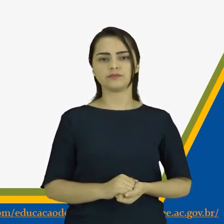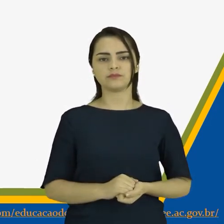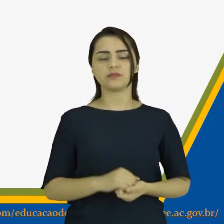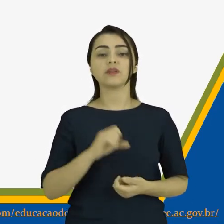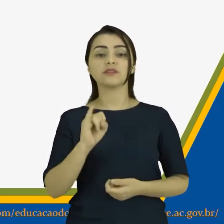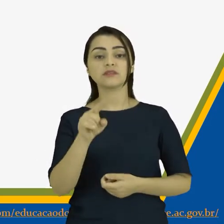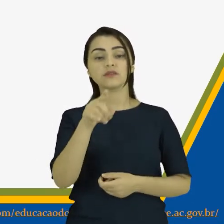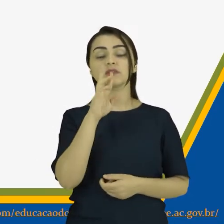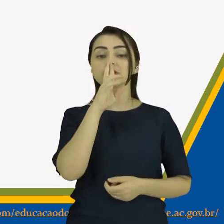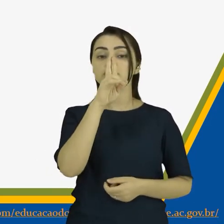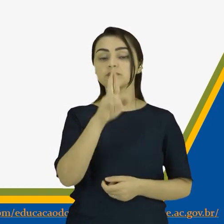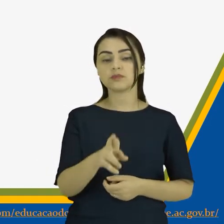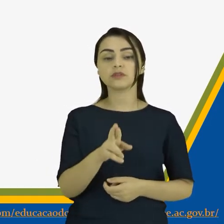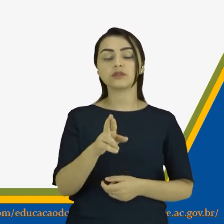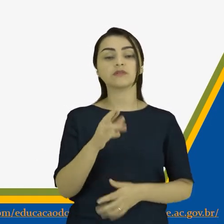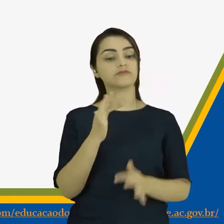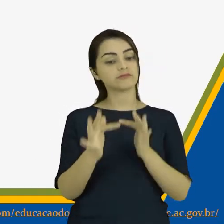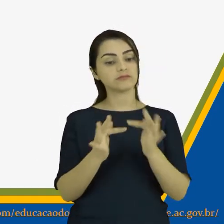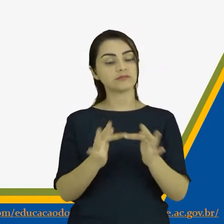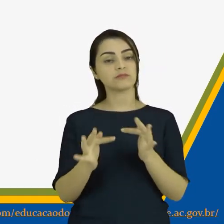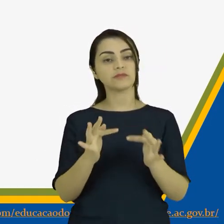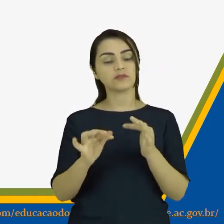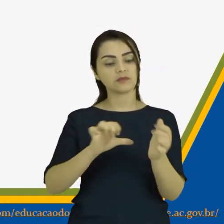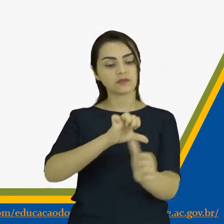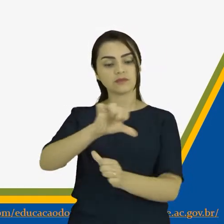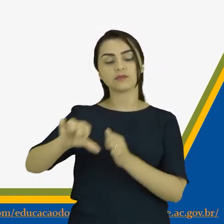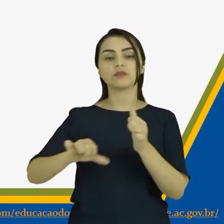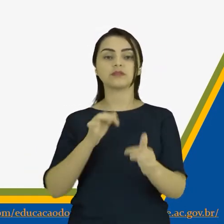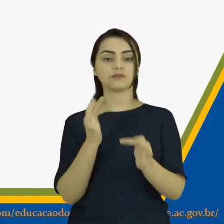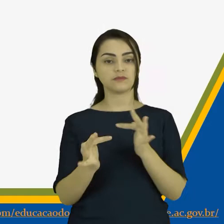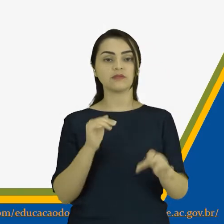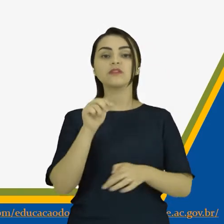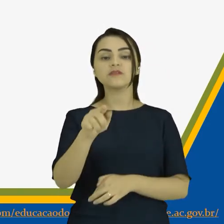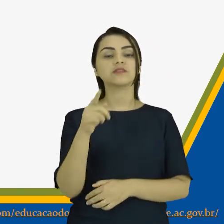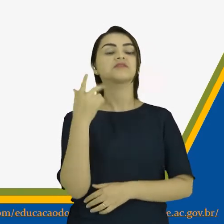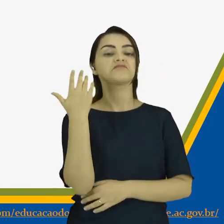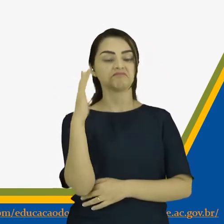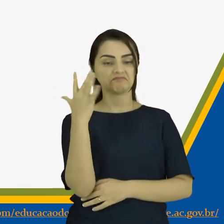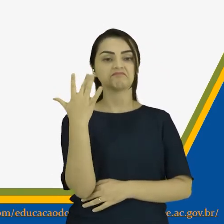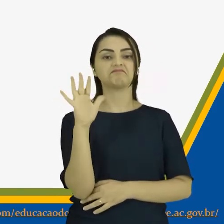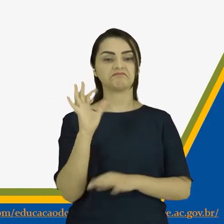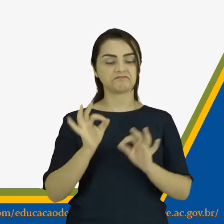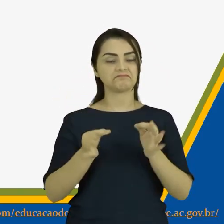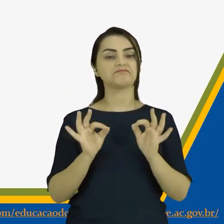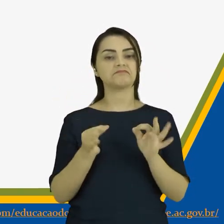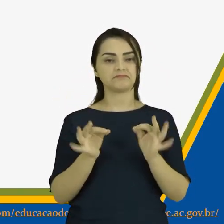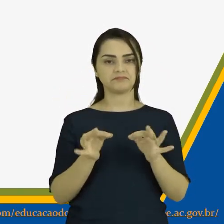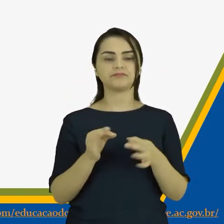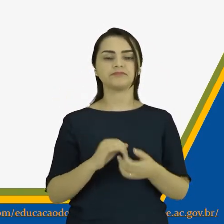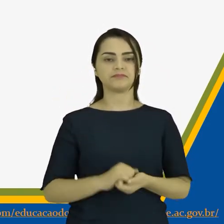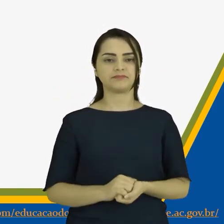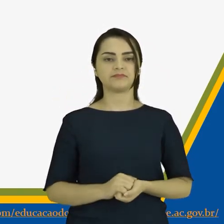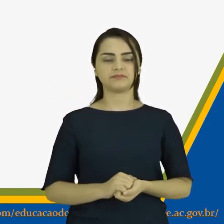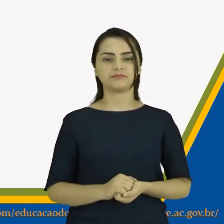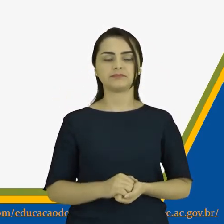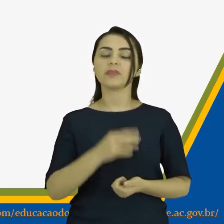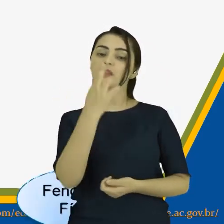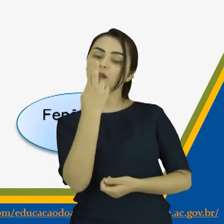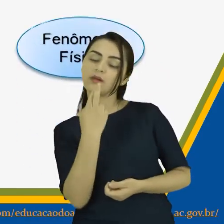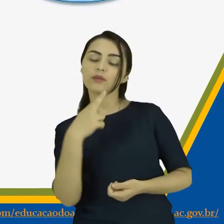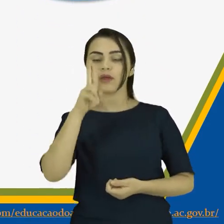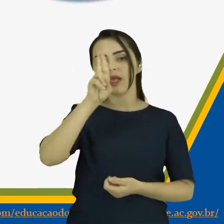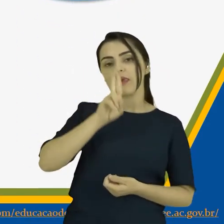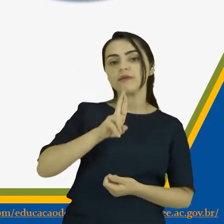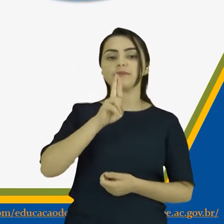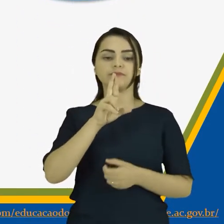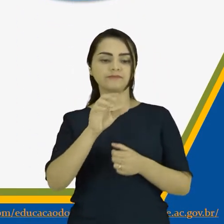Se você disse que é uma transformação física, um fenômeno físico, você acertou. Isso mesmo, o sorvete estava na